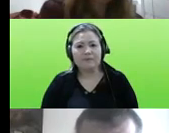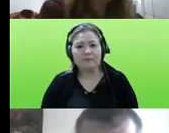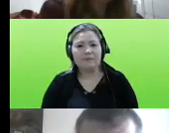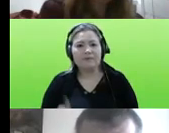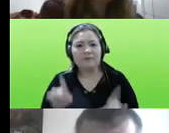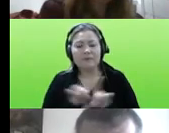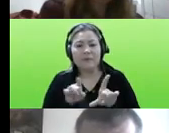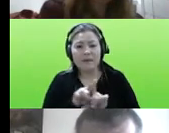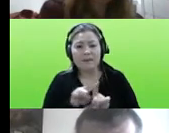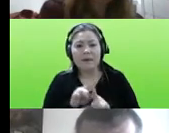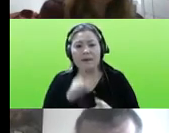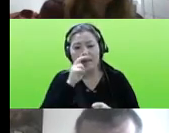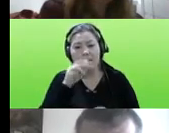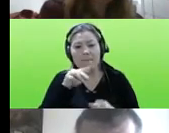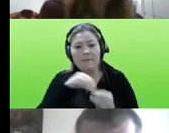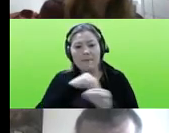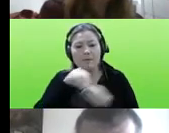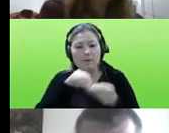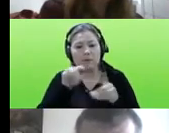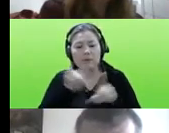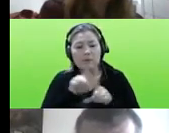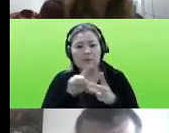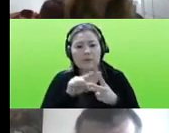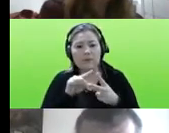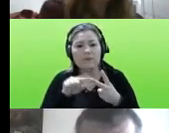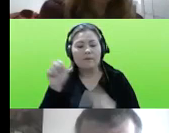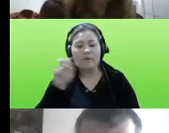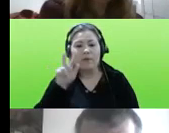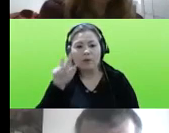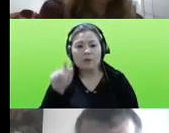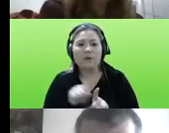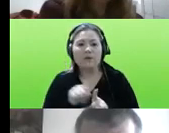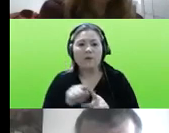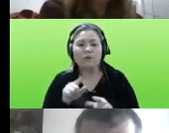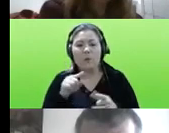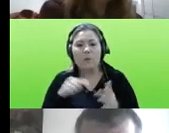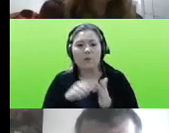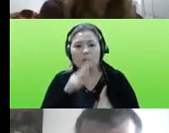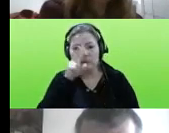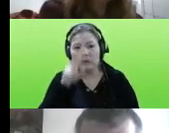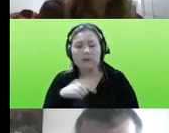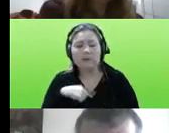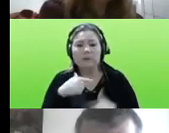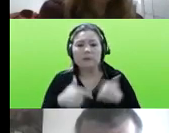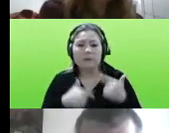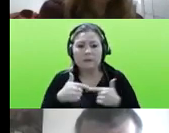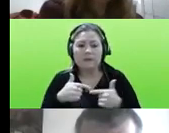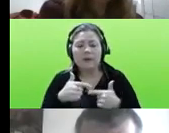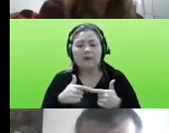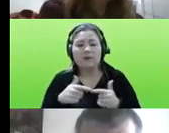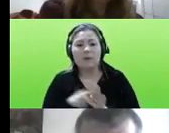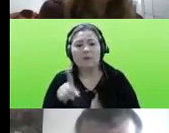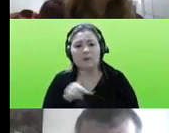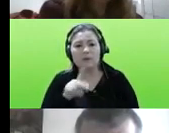aí há uma mescla, digamos assim, entre valorização de pontos fortes do trabalho da professora